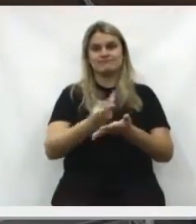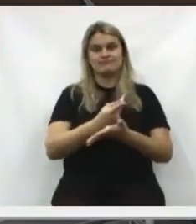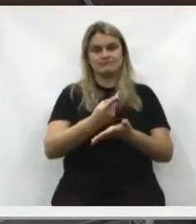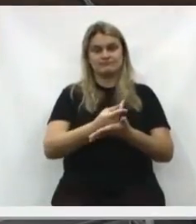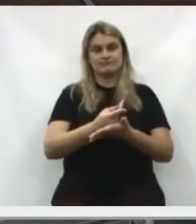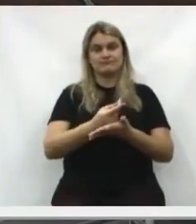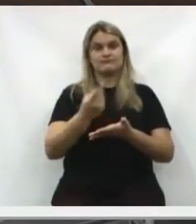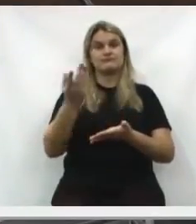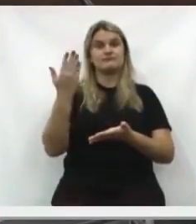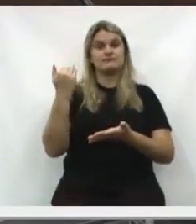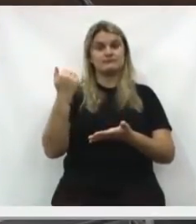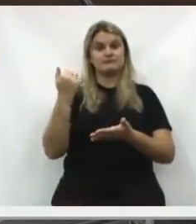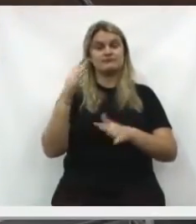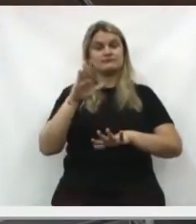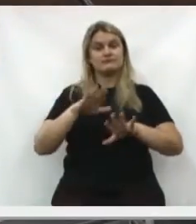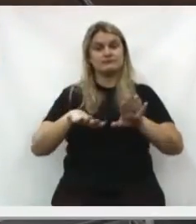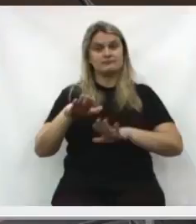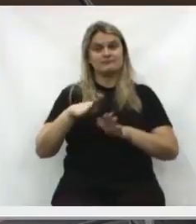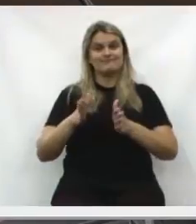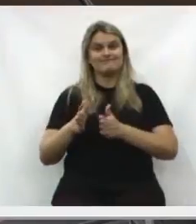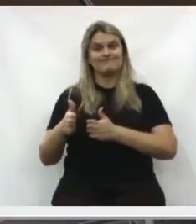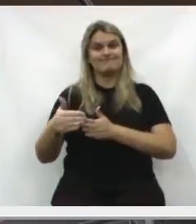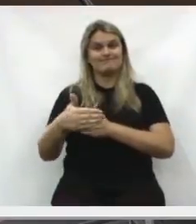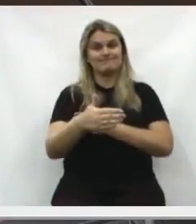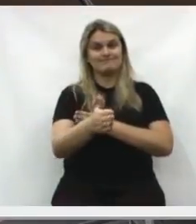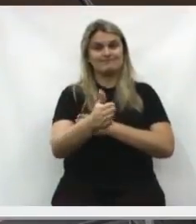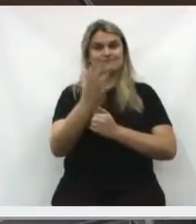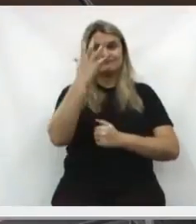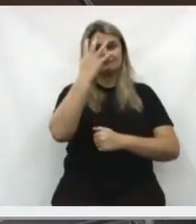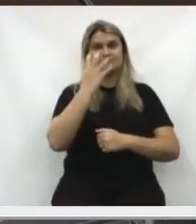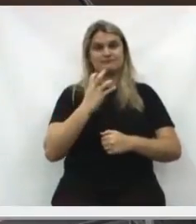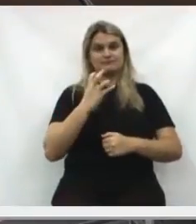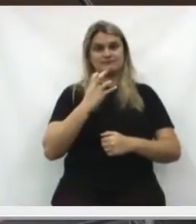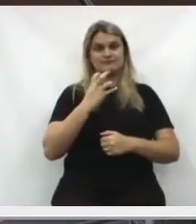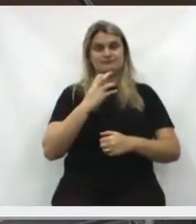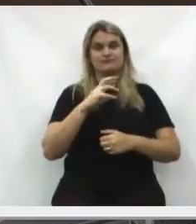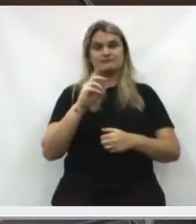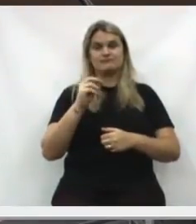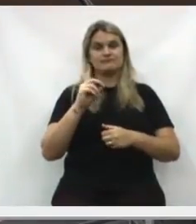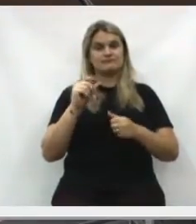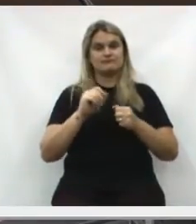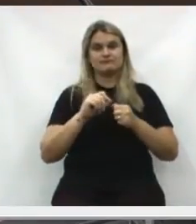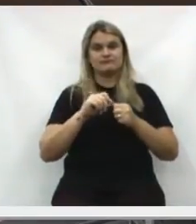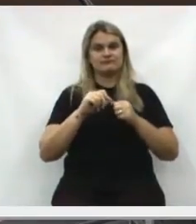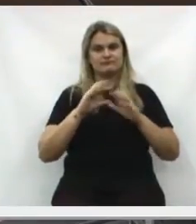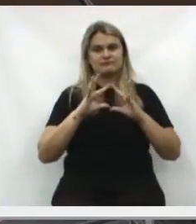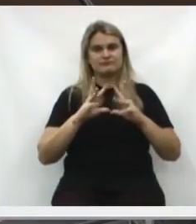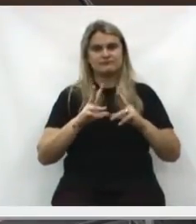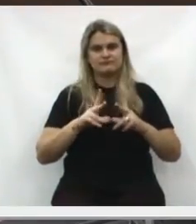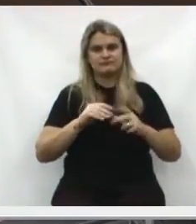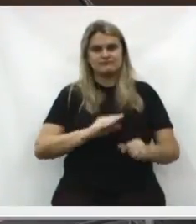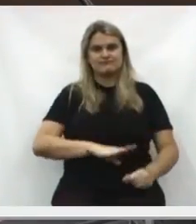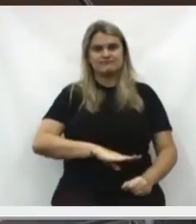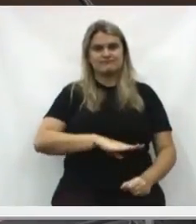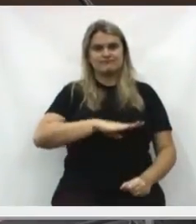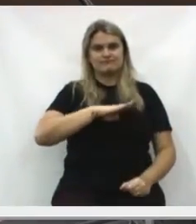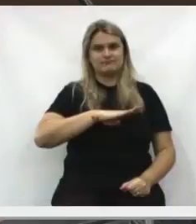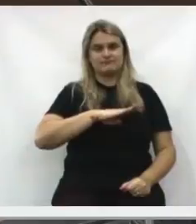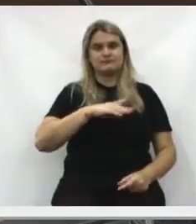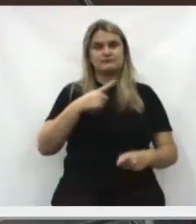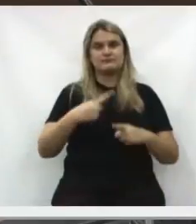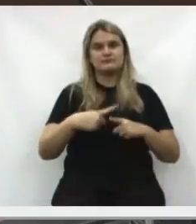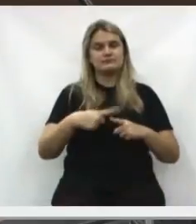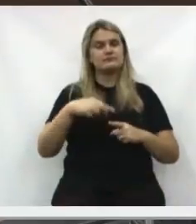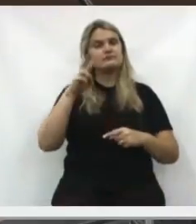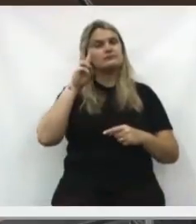os destruiu. Antes, muitas vezes, desviou deles o seu furor, e não despertou toda a